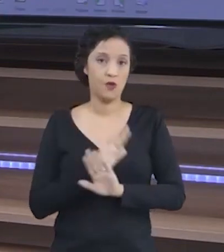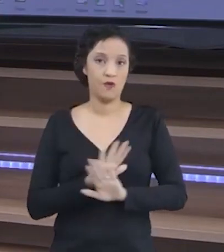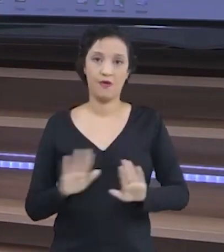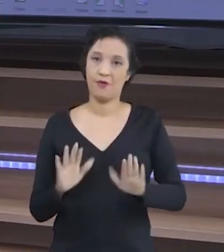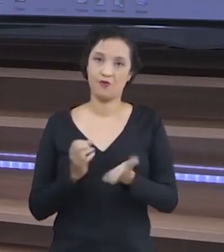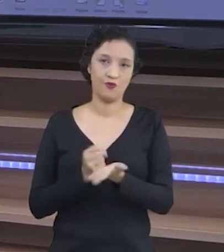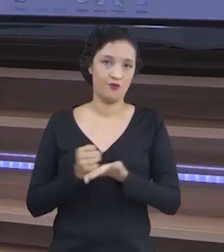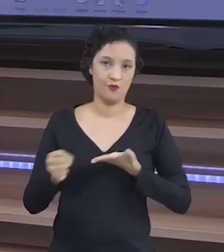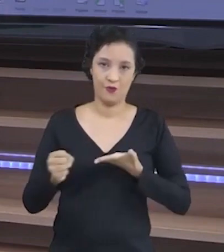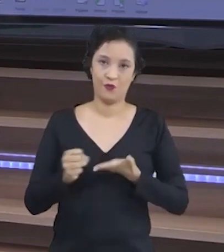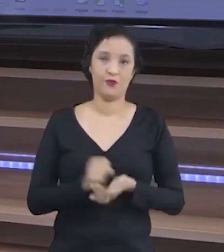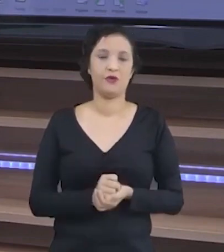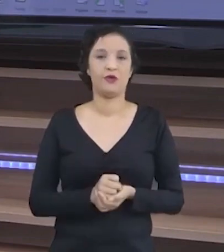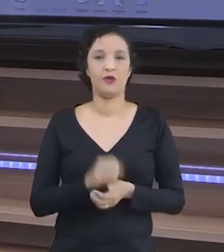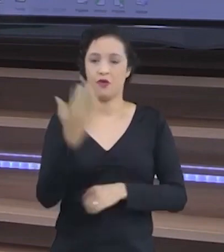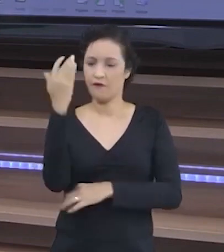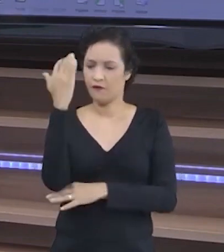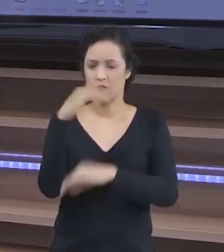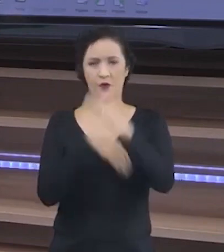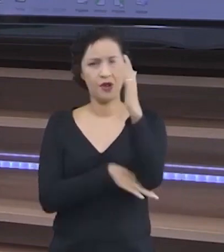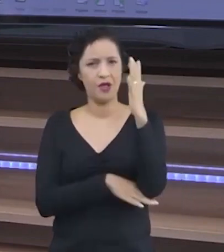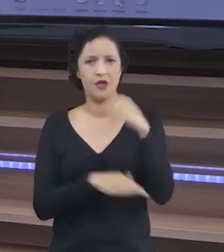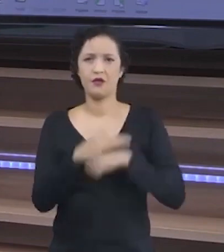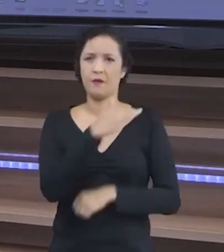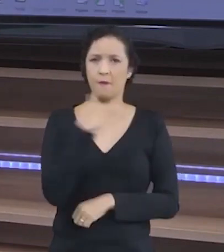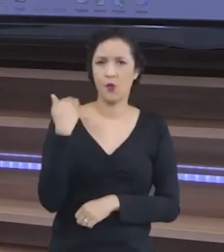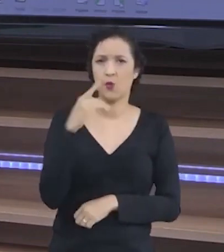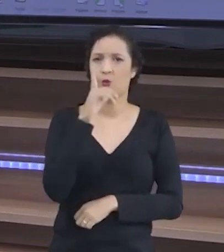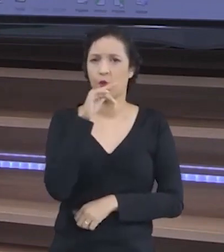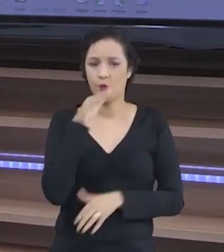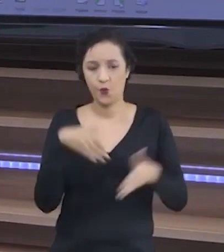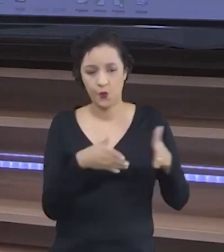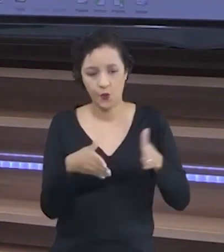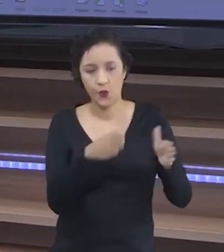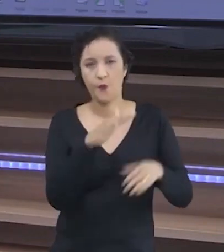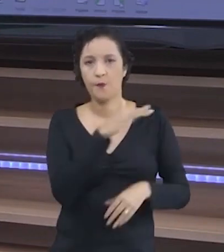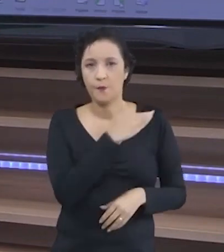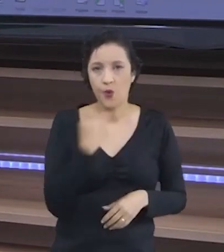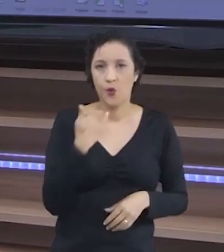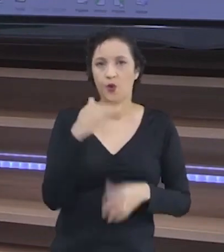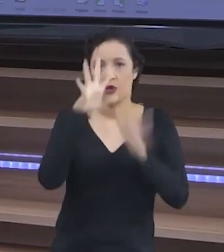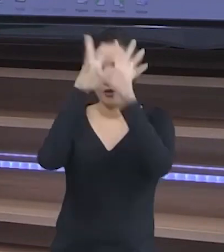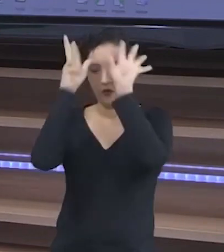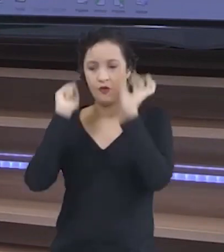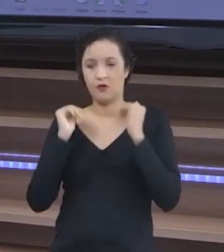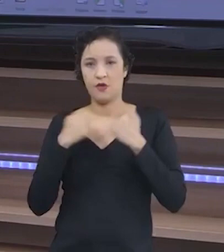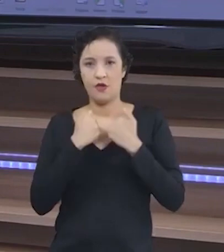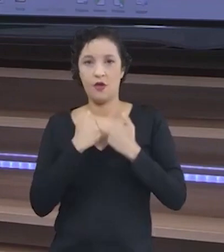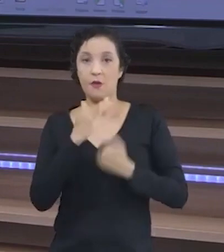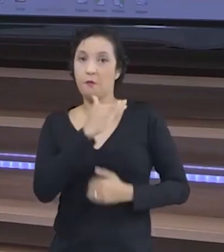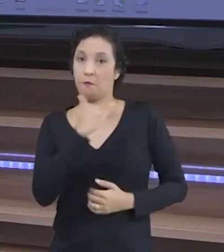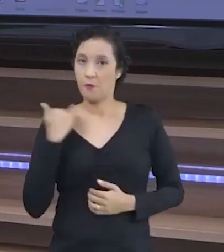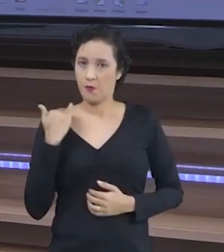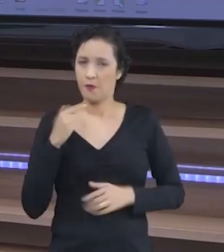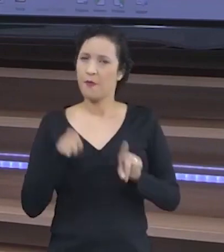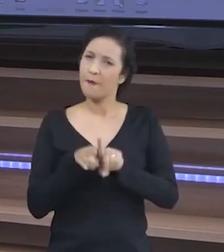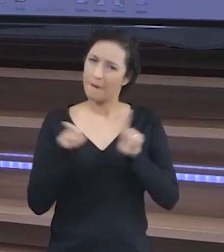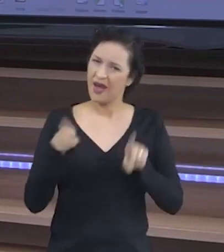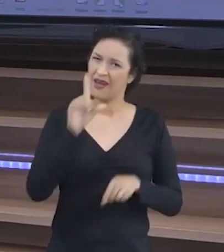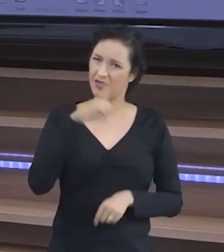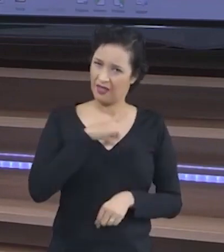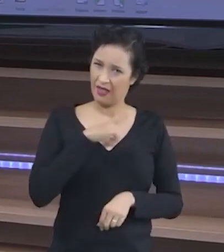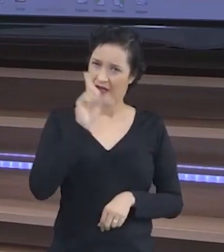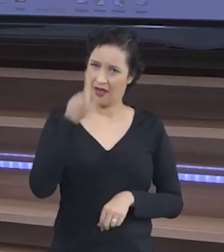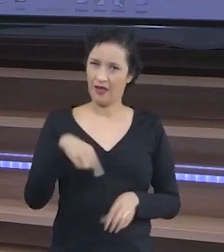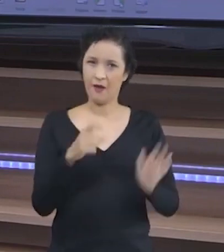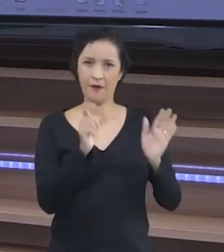mata morre, que os animais morrem e que quando o rio seca, ele morre também. Entendeu? Mas está posto lá, literal, isso, professora?